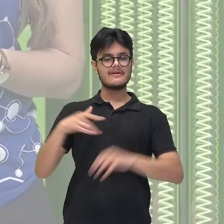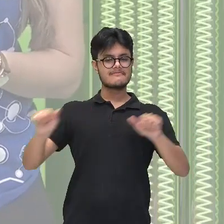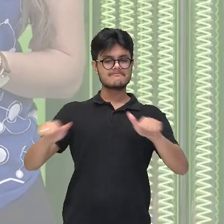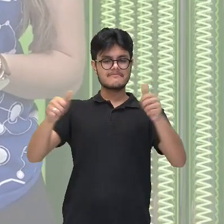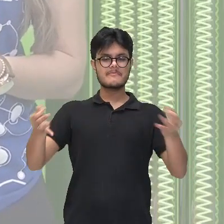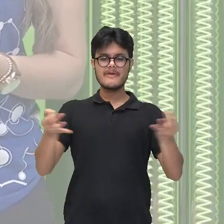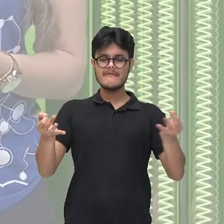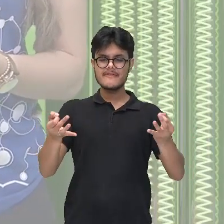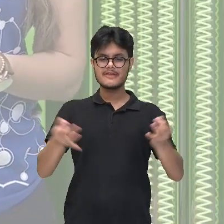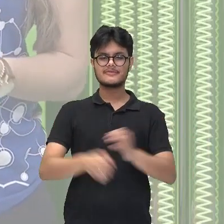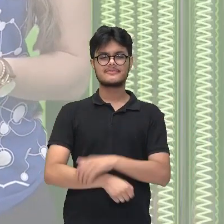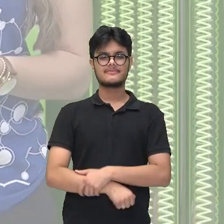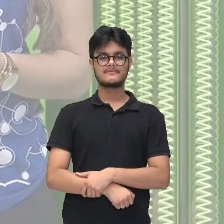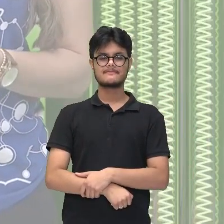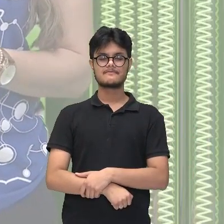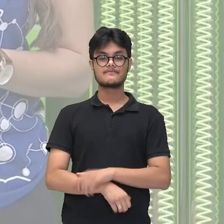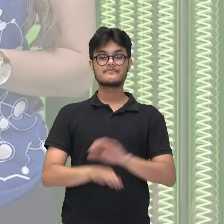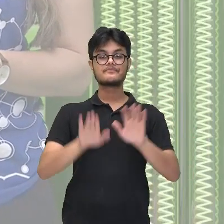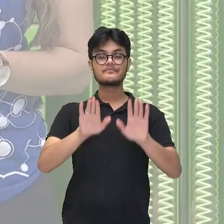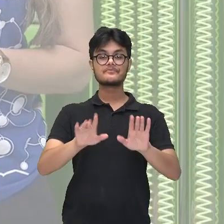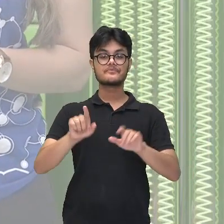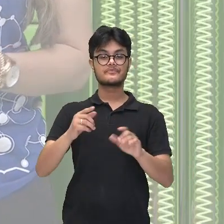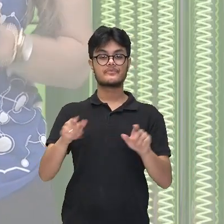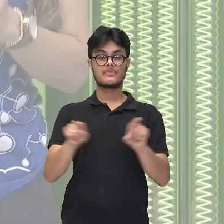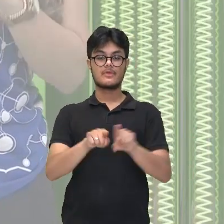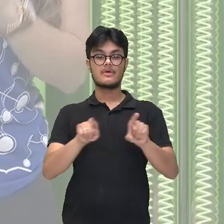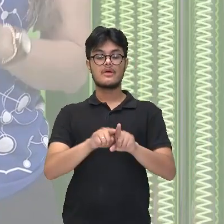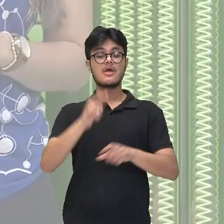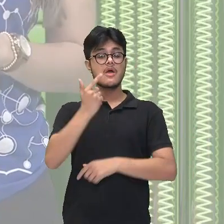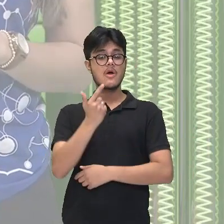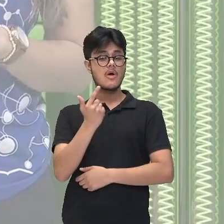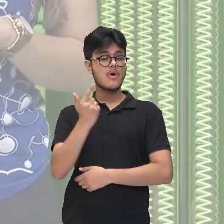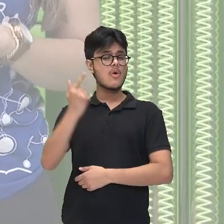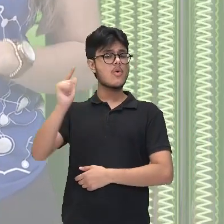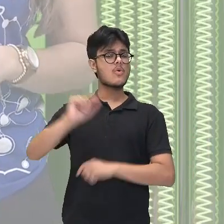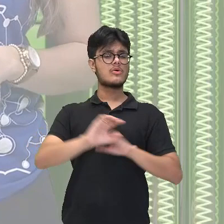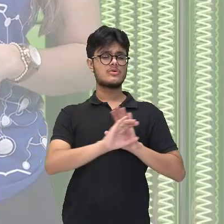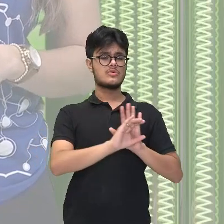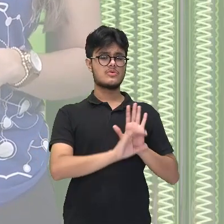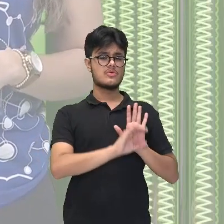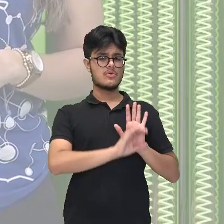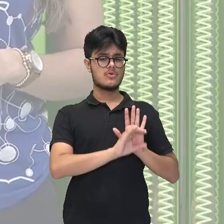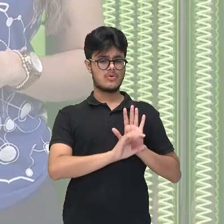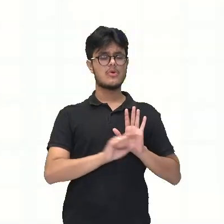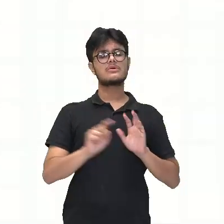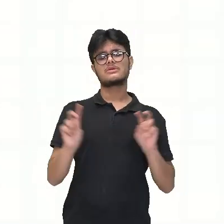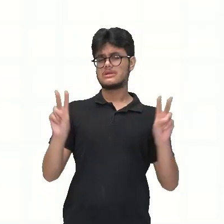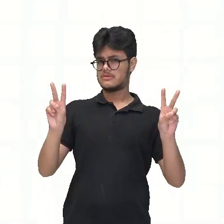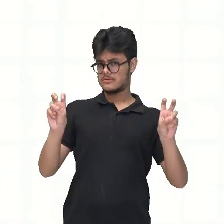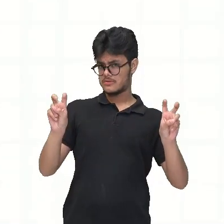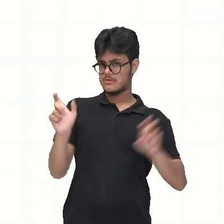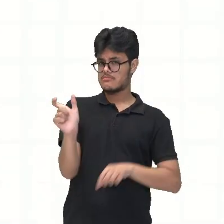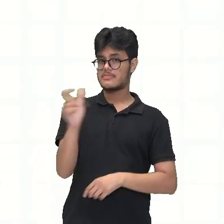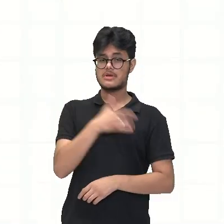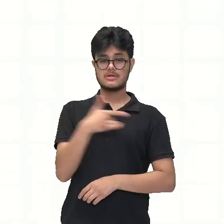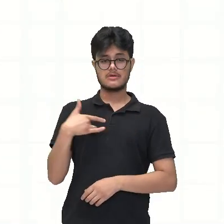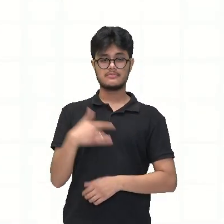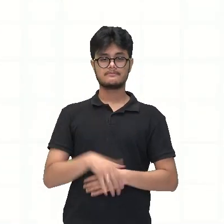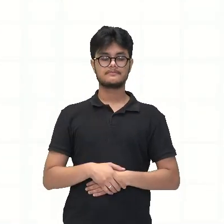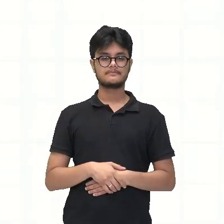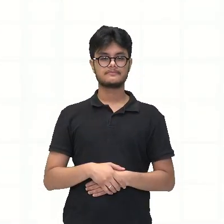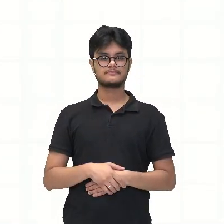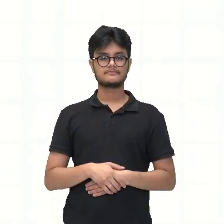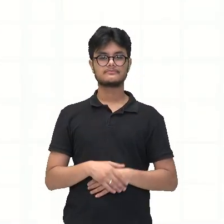saudável, certo? E aí vamos ver agora outros conceitos, né? Ainda relacionado com saúde,